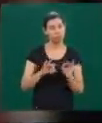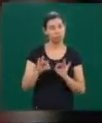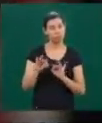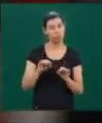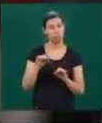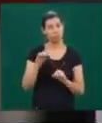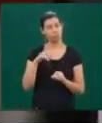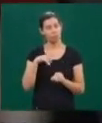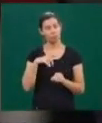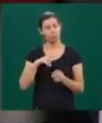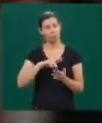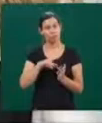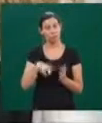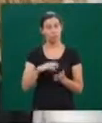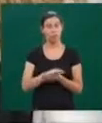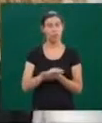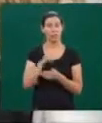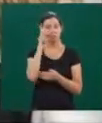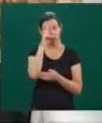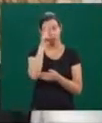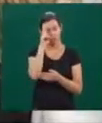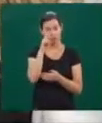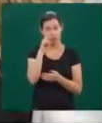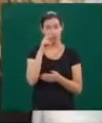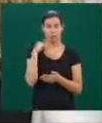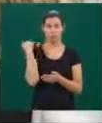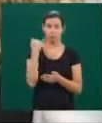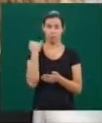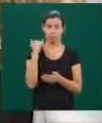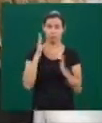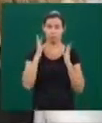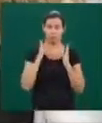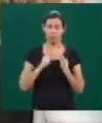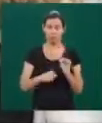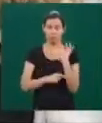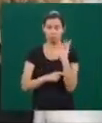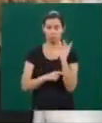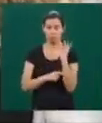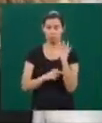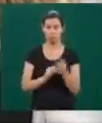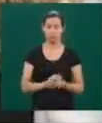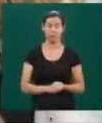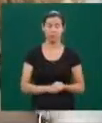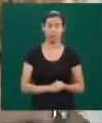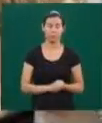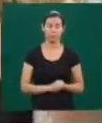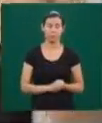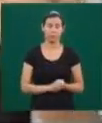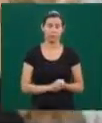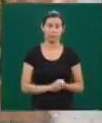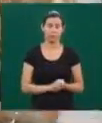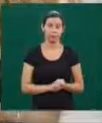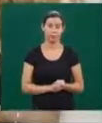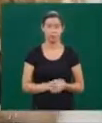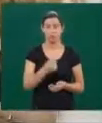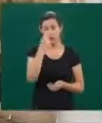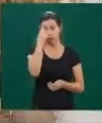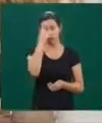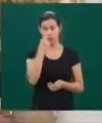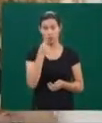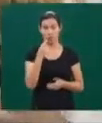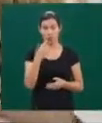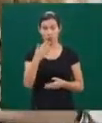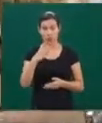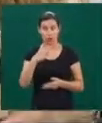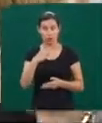da higienização das mãos. O robô entrou com a ideia de como a gente vai conseguir chamar a atenção do corpo